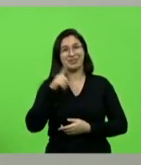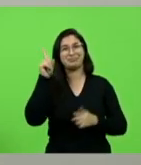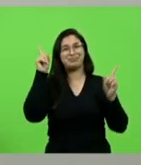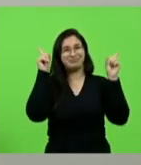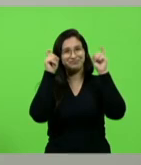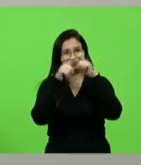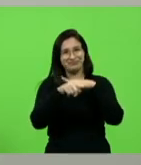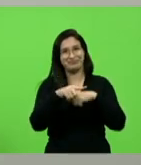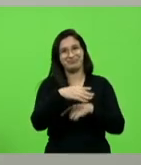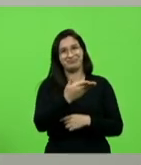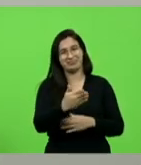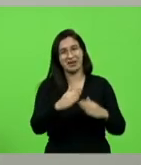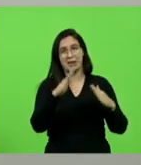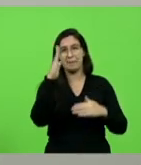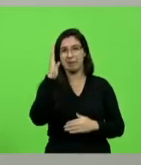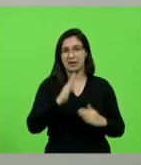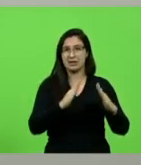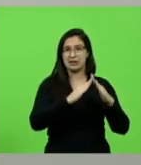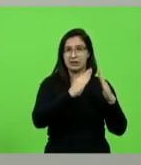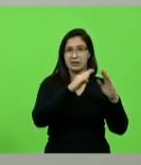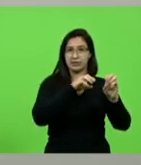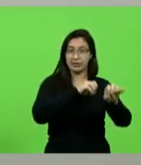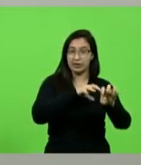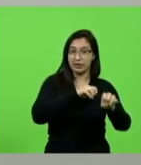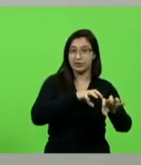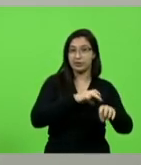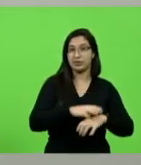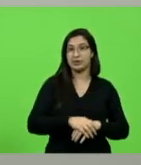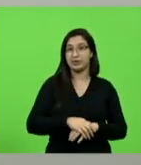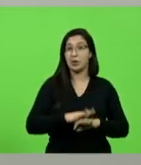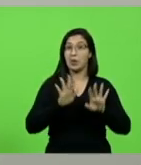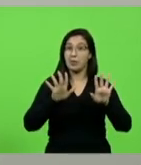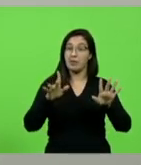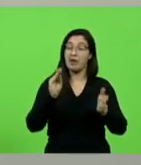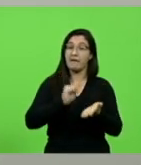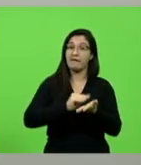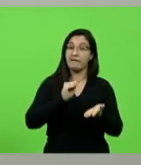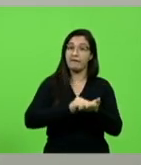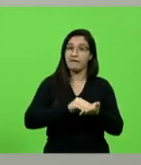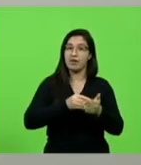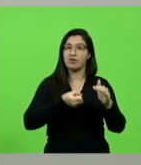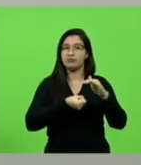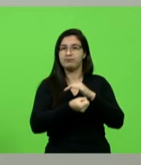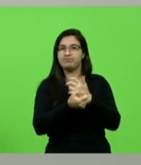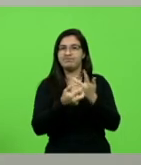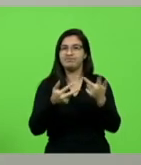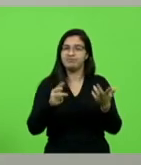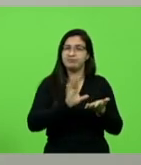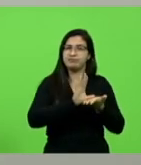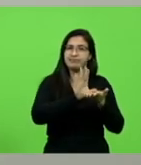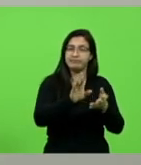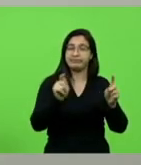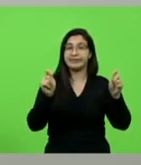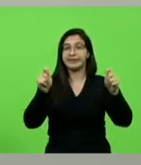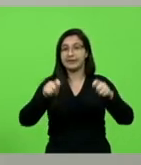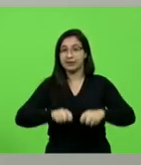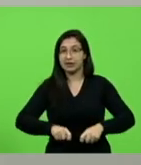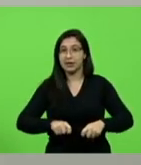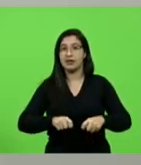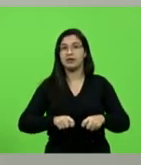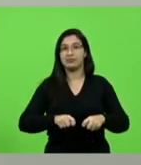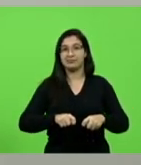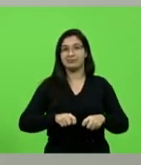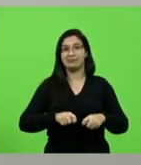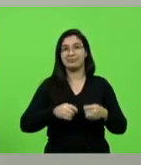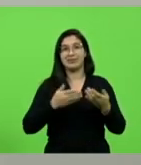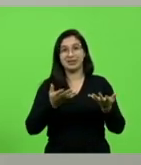brasileira, mas é verdade também que faltam muitos investimentos para que a gente possa ter a educação de qualidade que nós merecemos e que